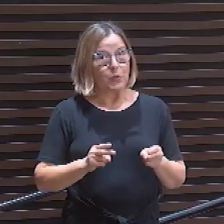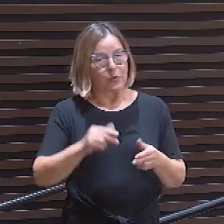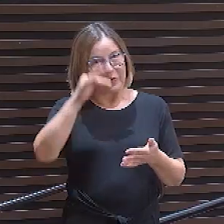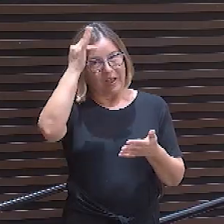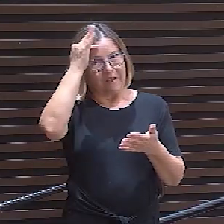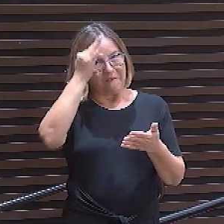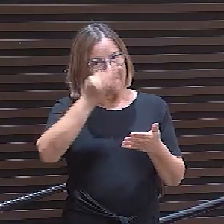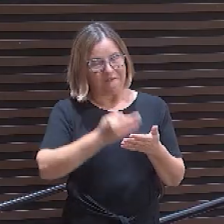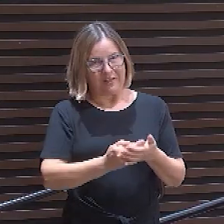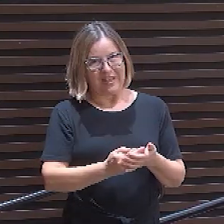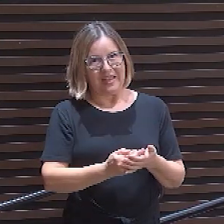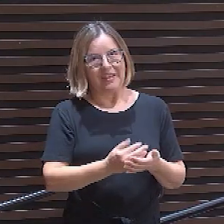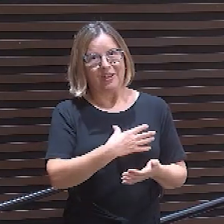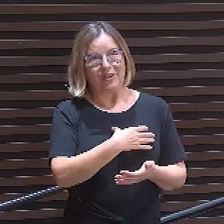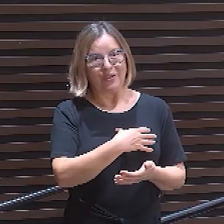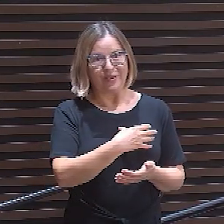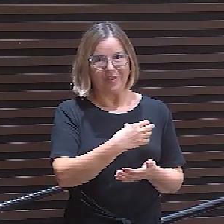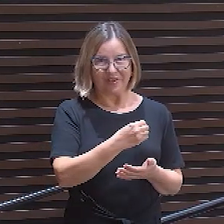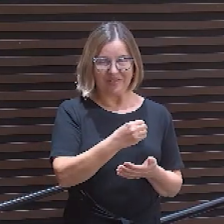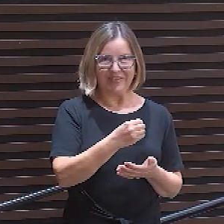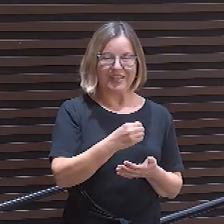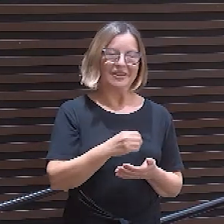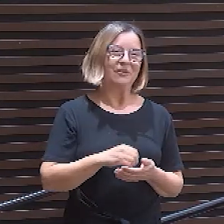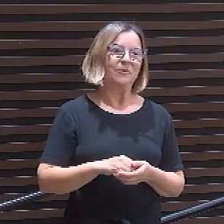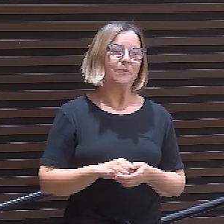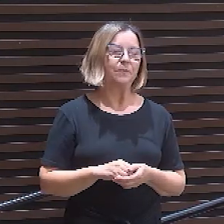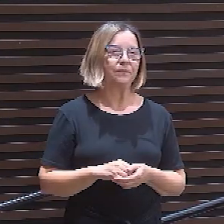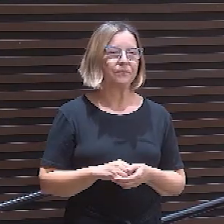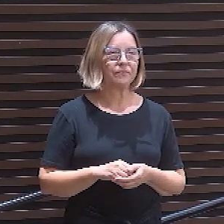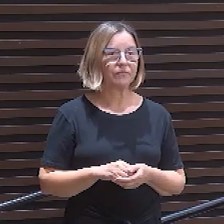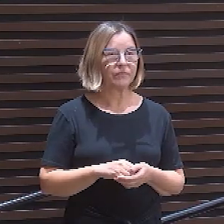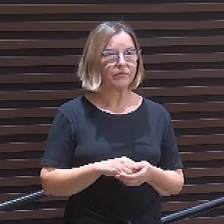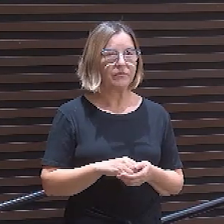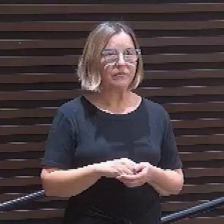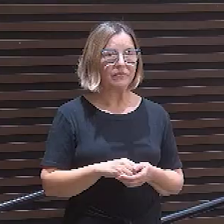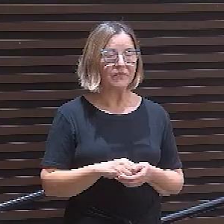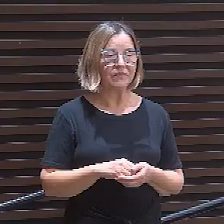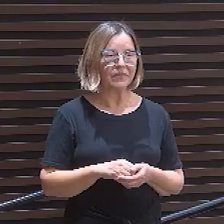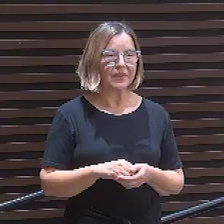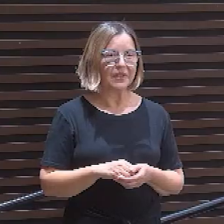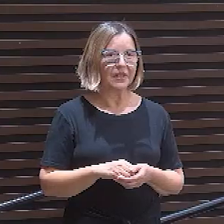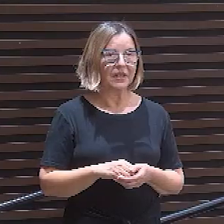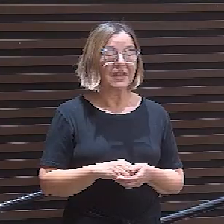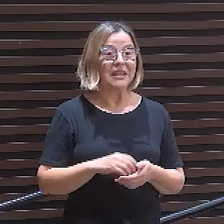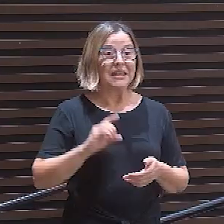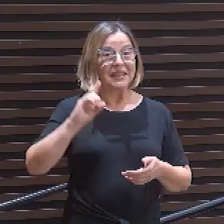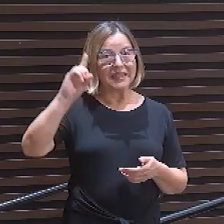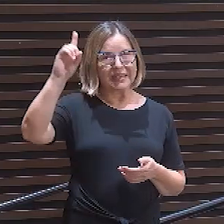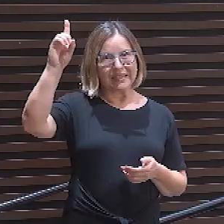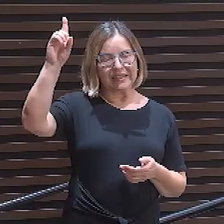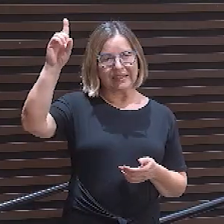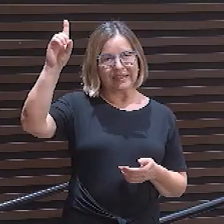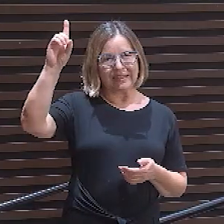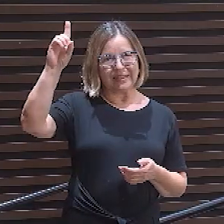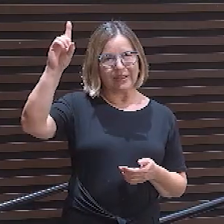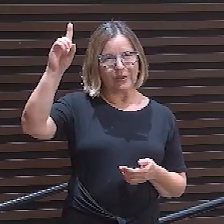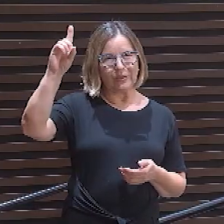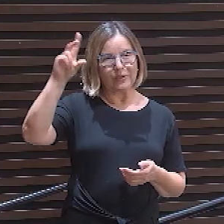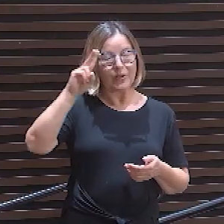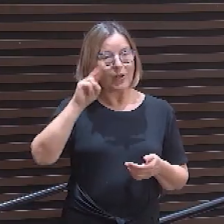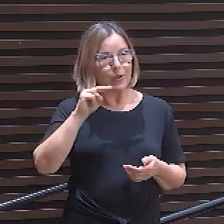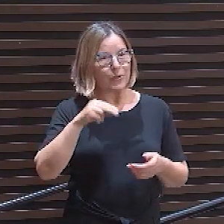coisas muito interessantes, que Deus nunca vai ficar sem